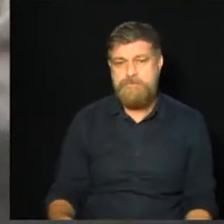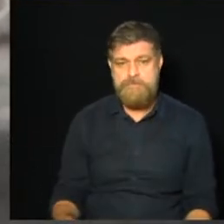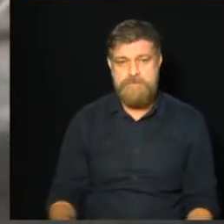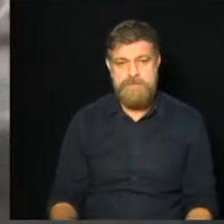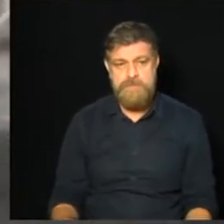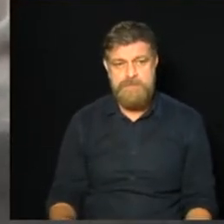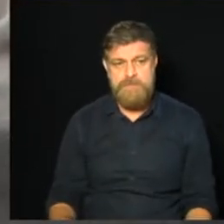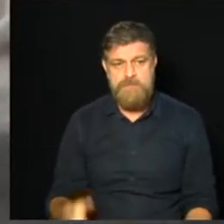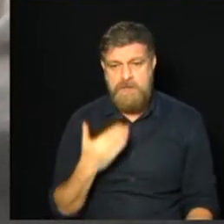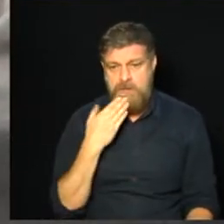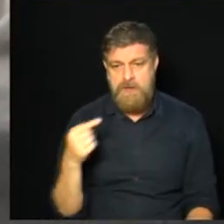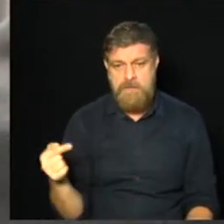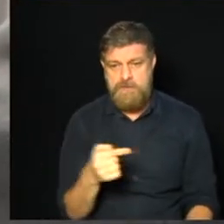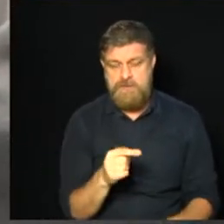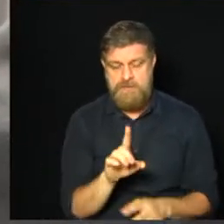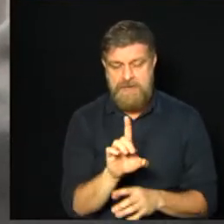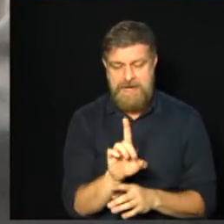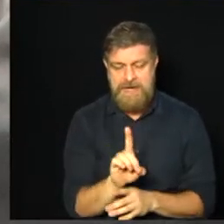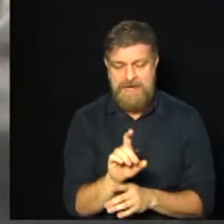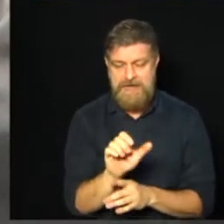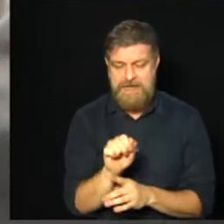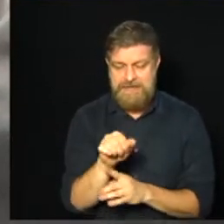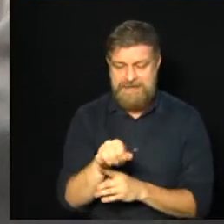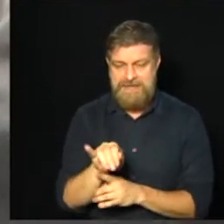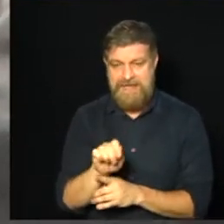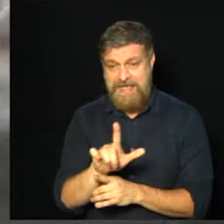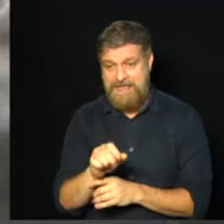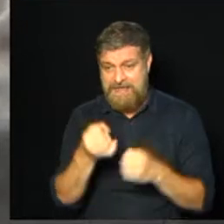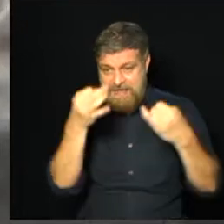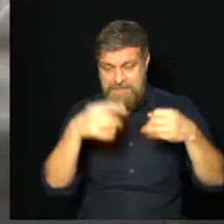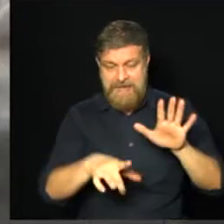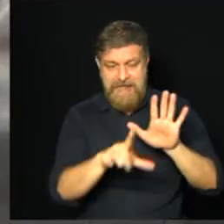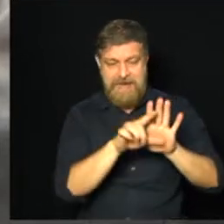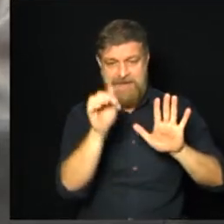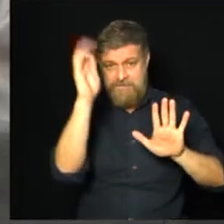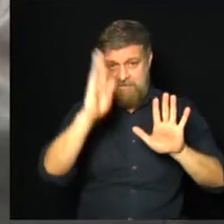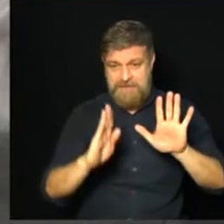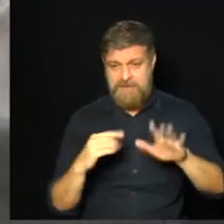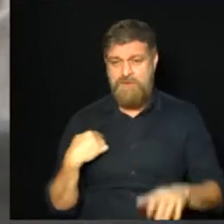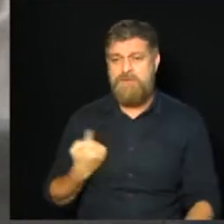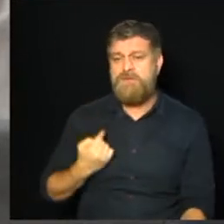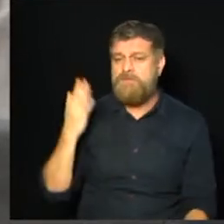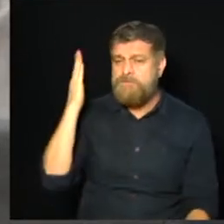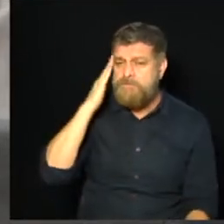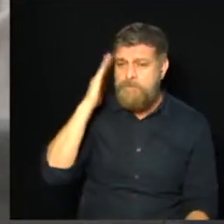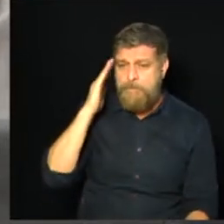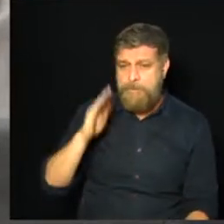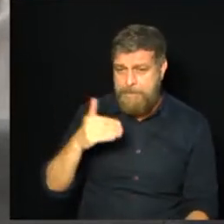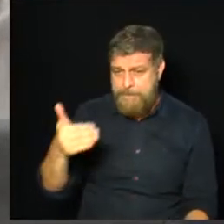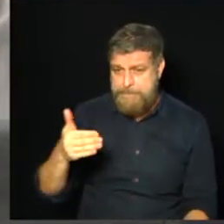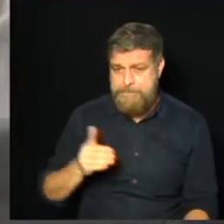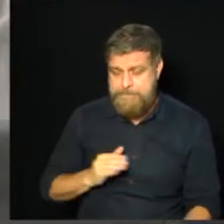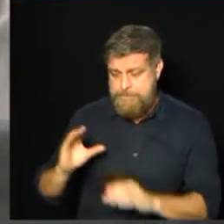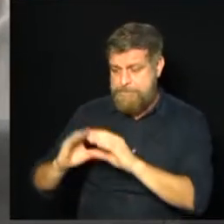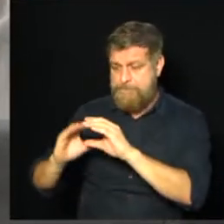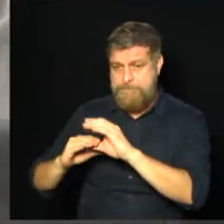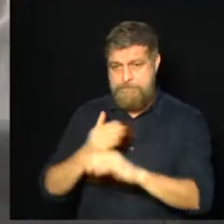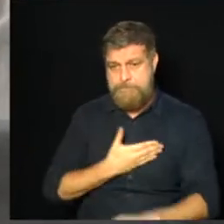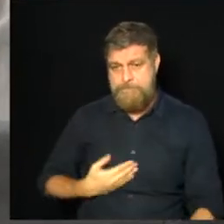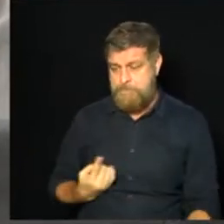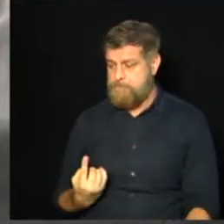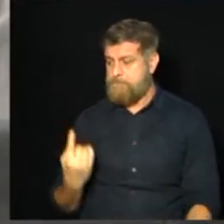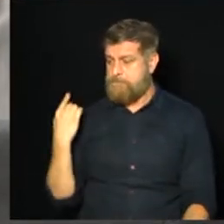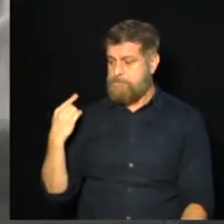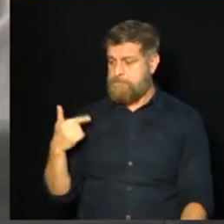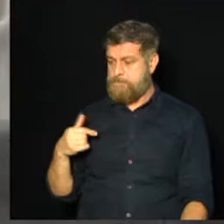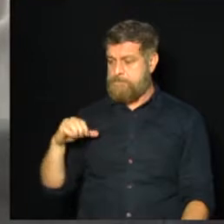para a doutora Daniela falar sobre a legislação federal, só que a gente sabe, quando um concurso já feito em 19, que foi